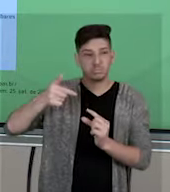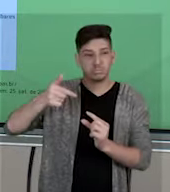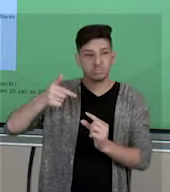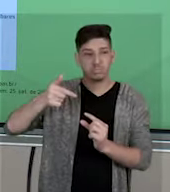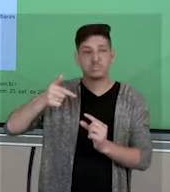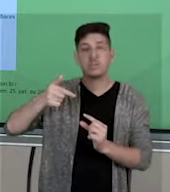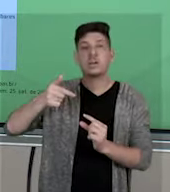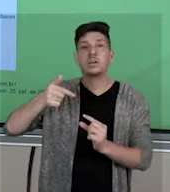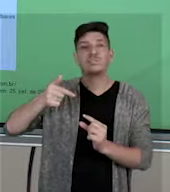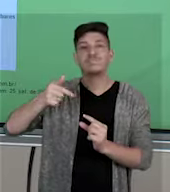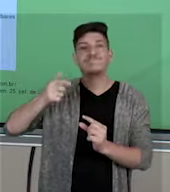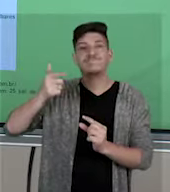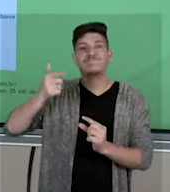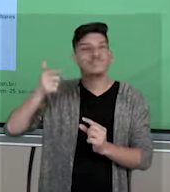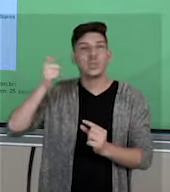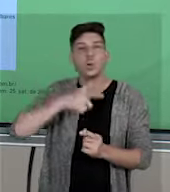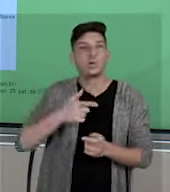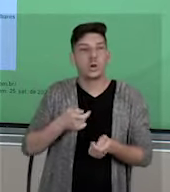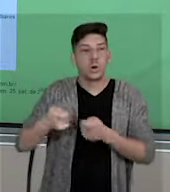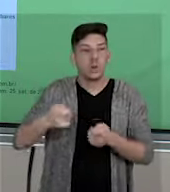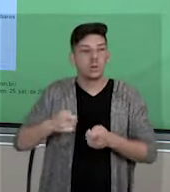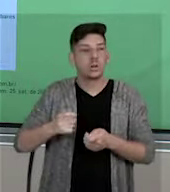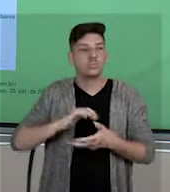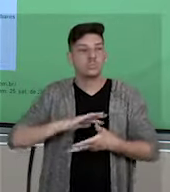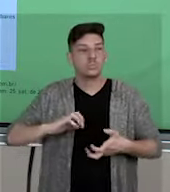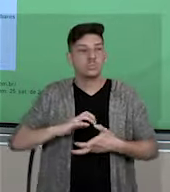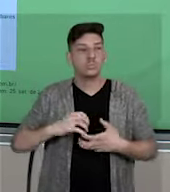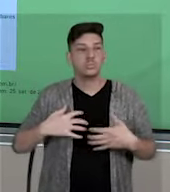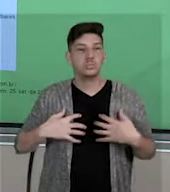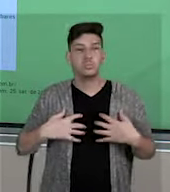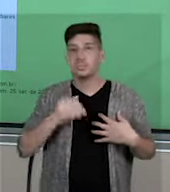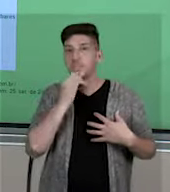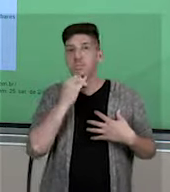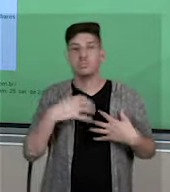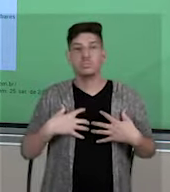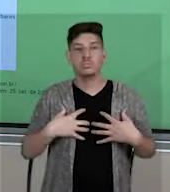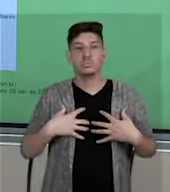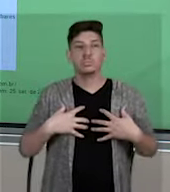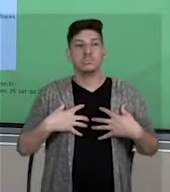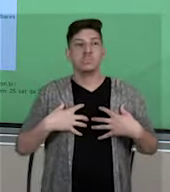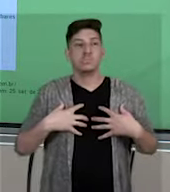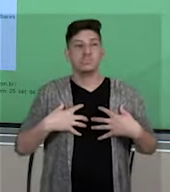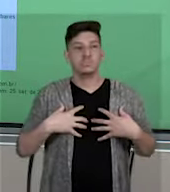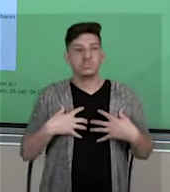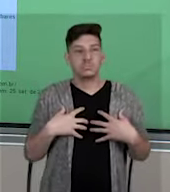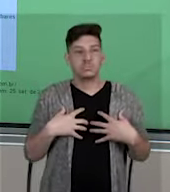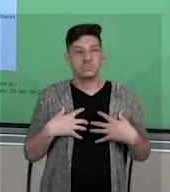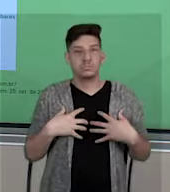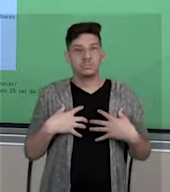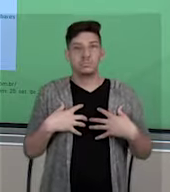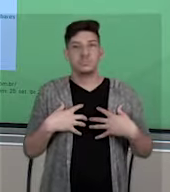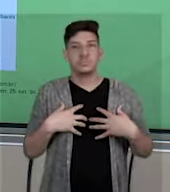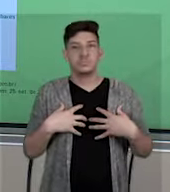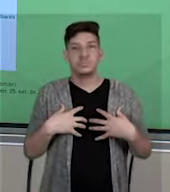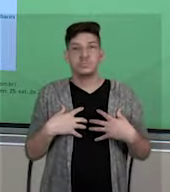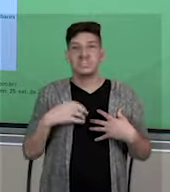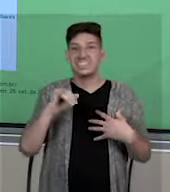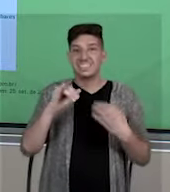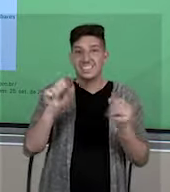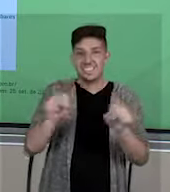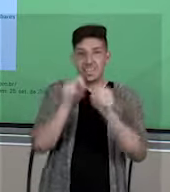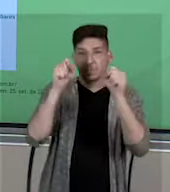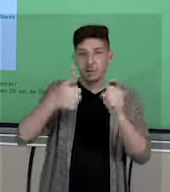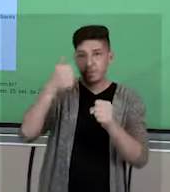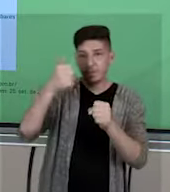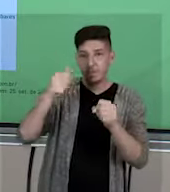controlar a musculatura da região torácica para inflar, né, o tórax e o pulmão se encher de ar. Então, você precisa manter